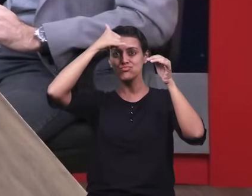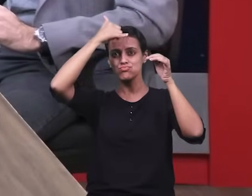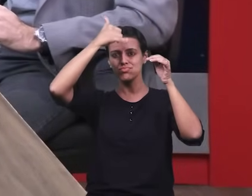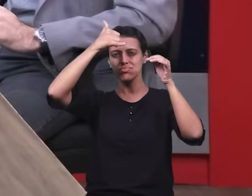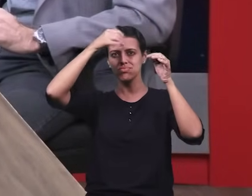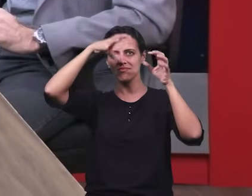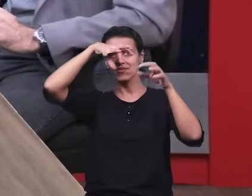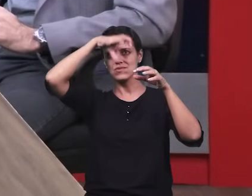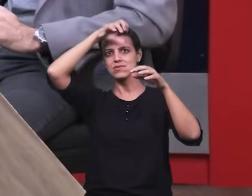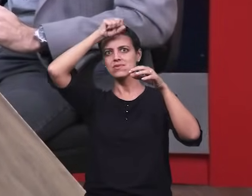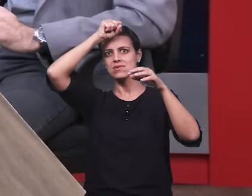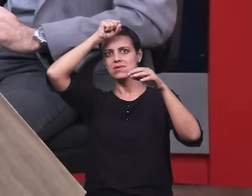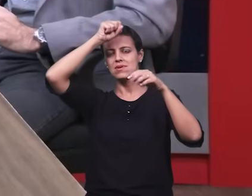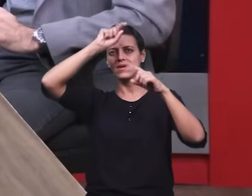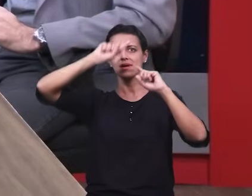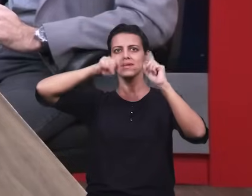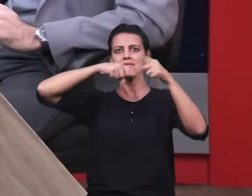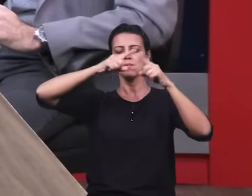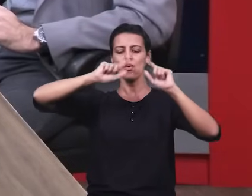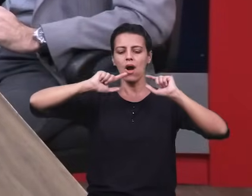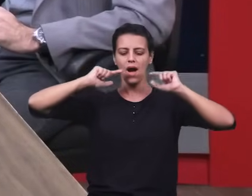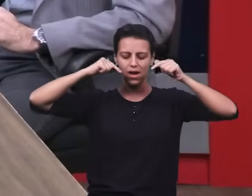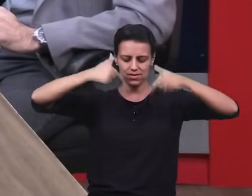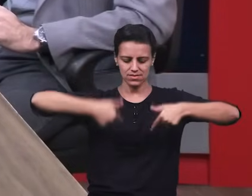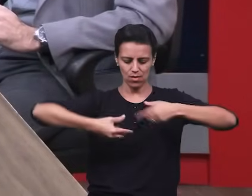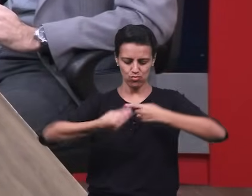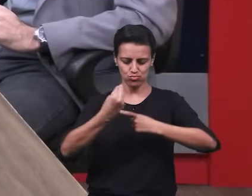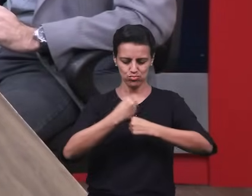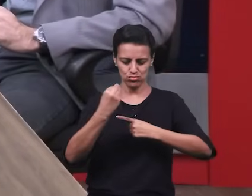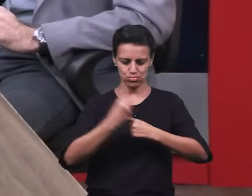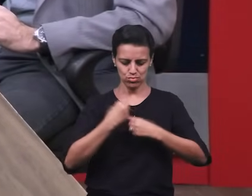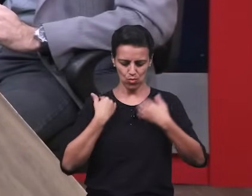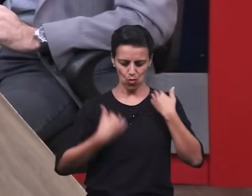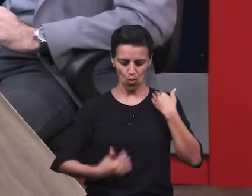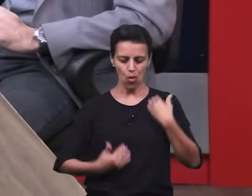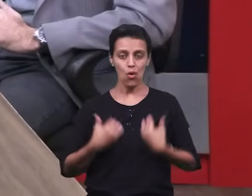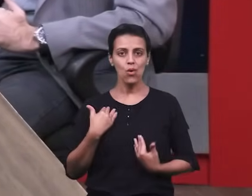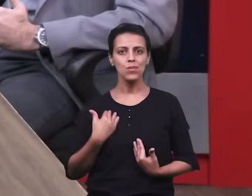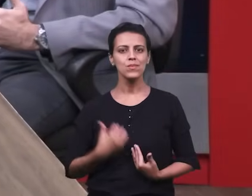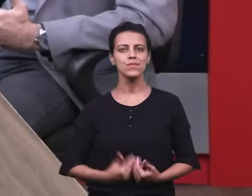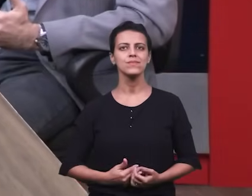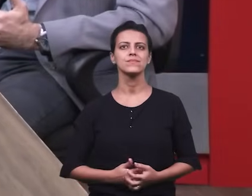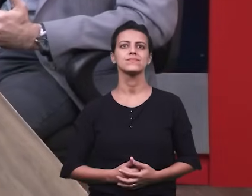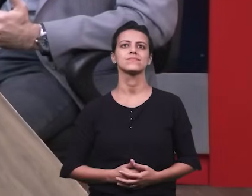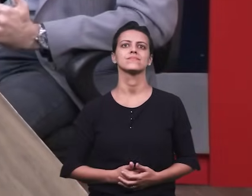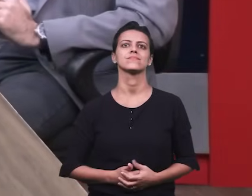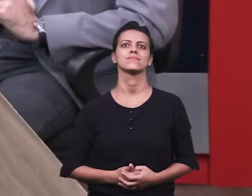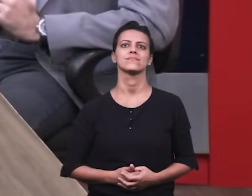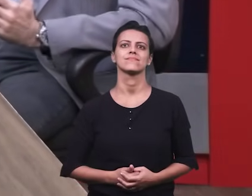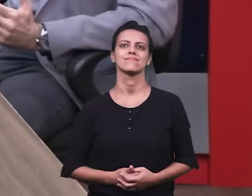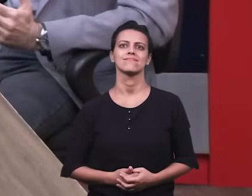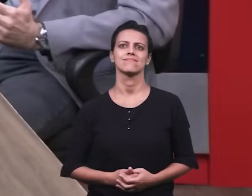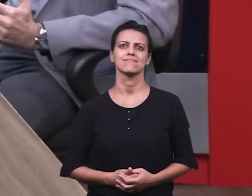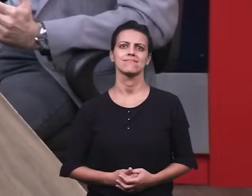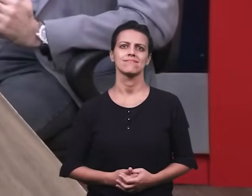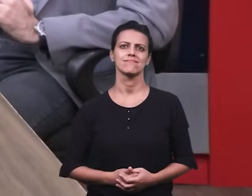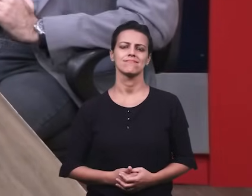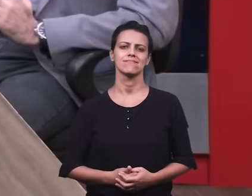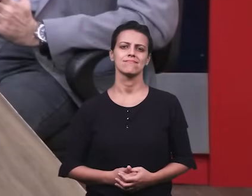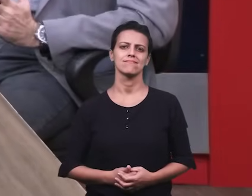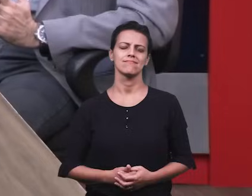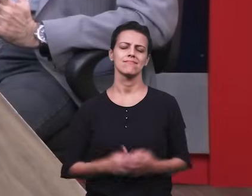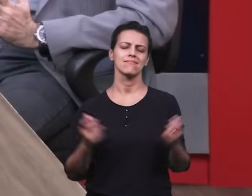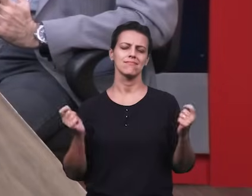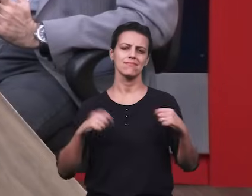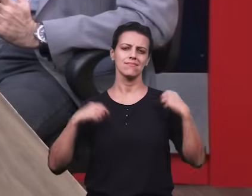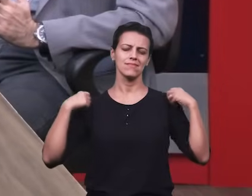essas informações e vai promover uma ação para preservar o corpo. Bem, a gente pode observar aí na aplicação aqui dos órgãos